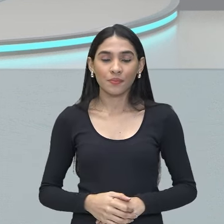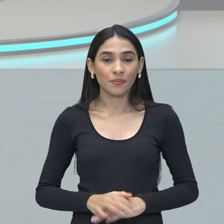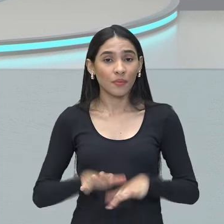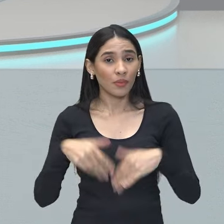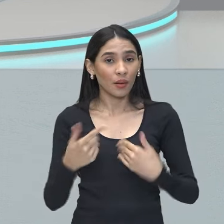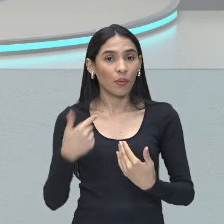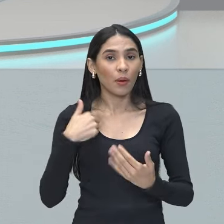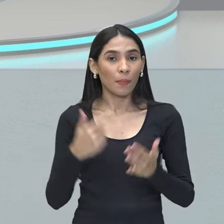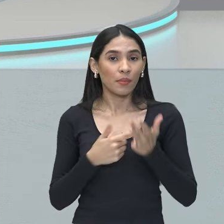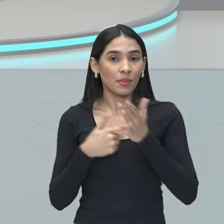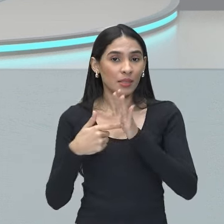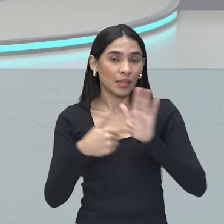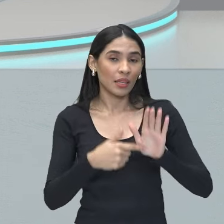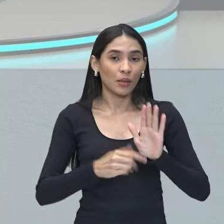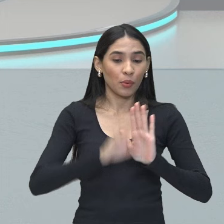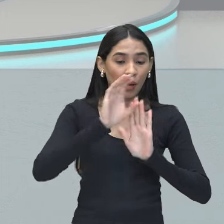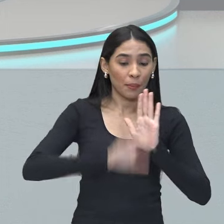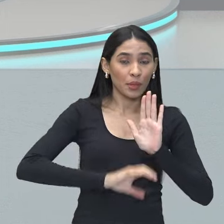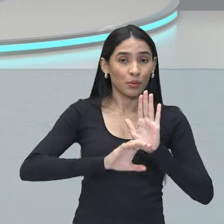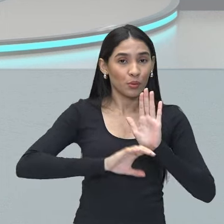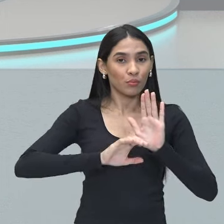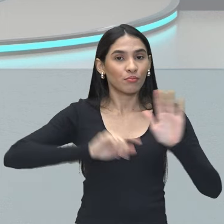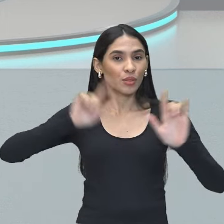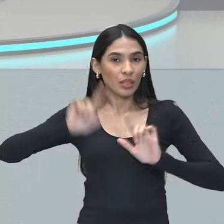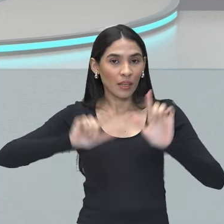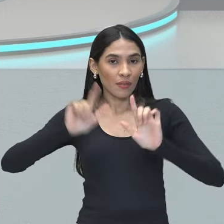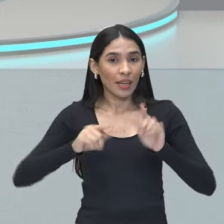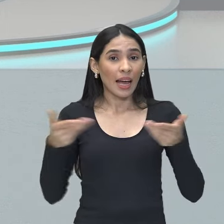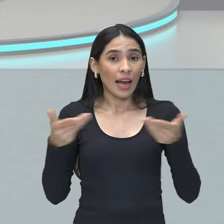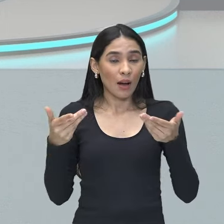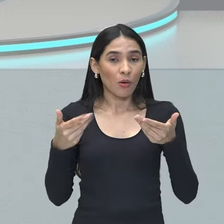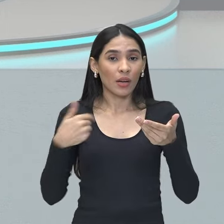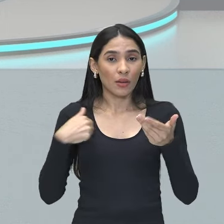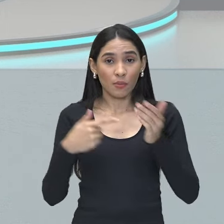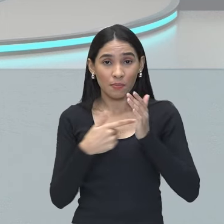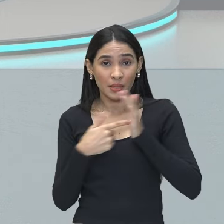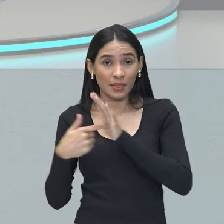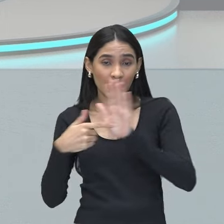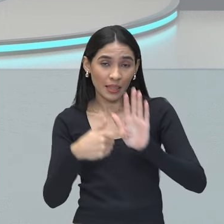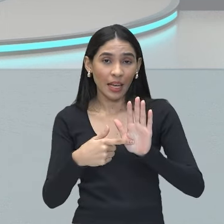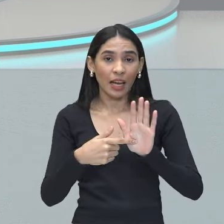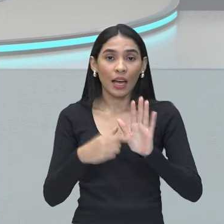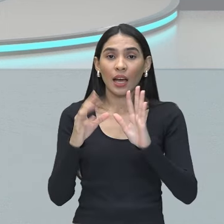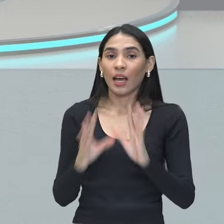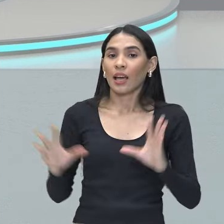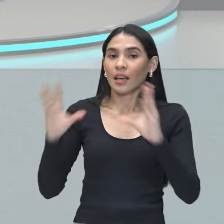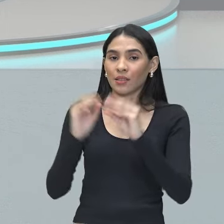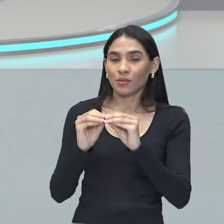mostrei o resumo de um capítulo de novela, agora eu vou trazer um resumo